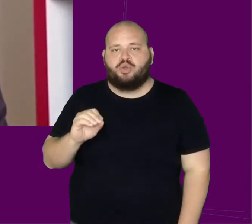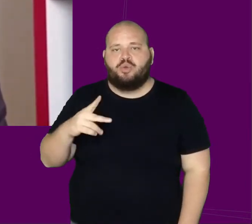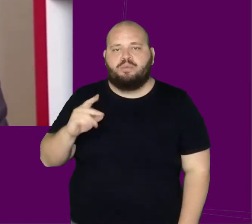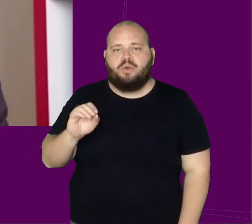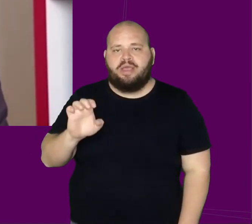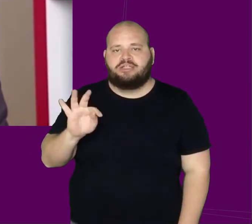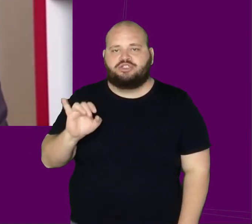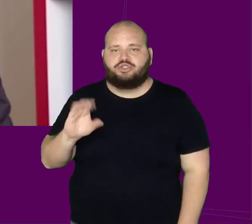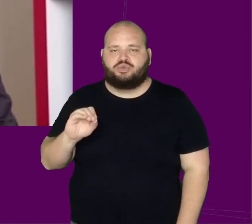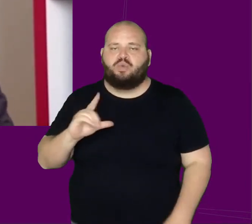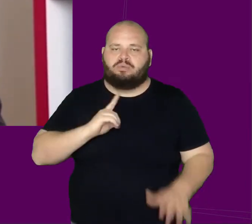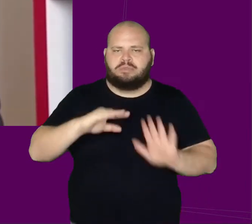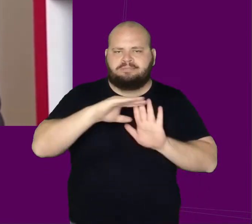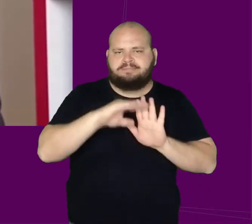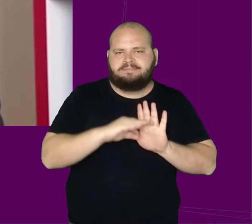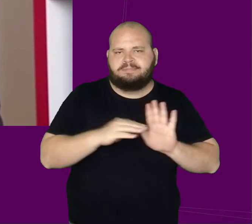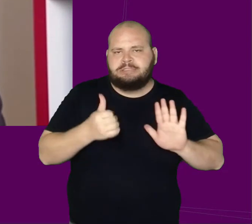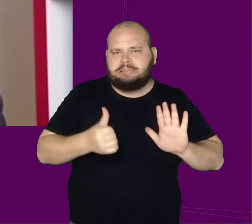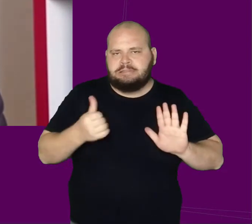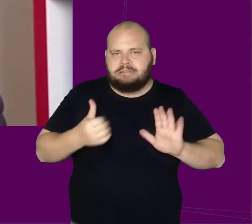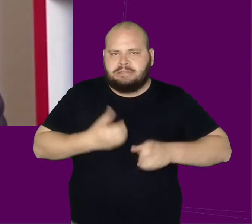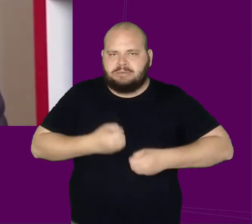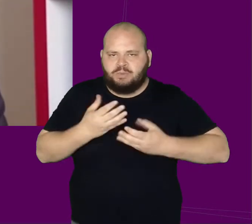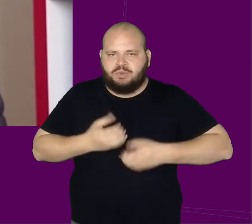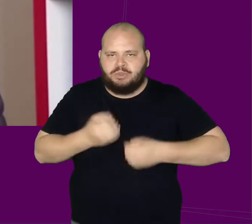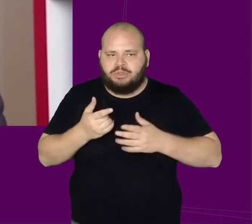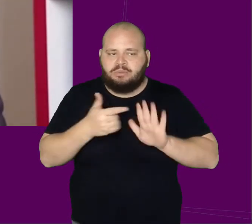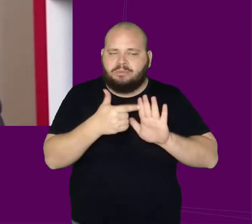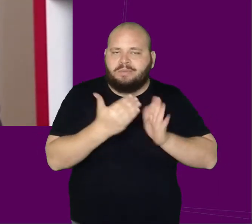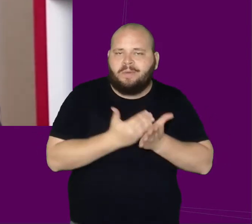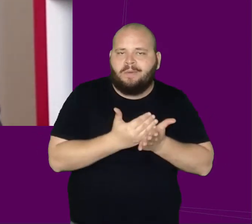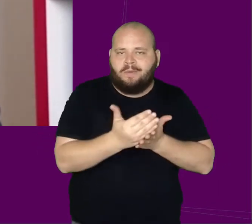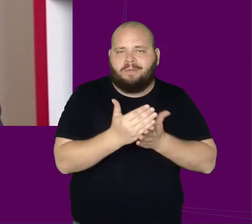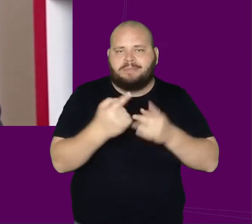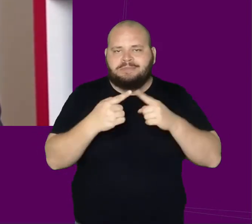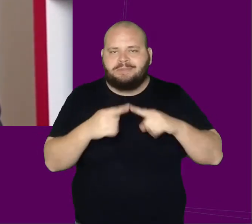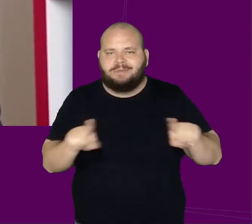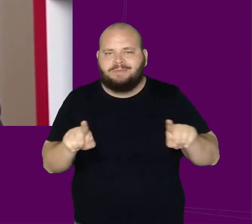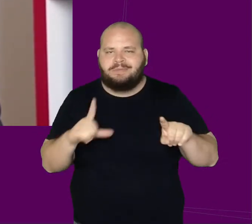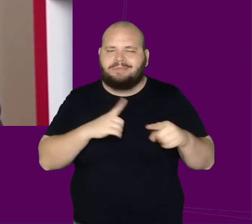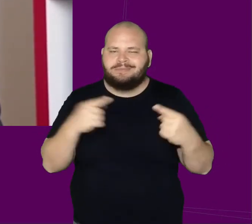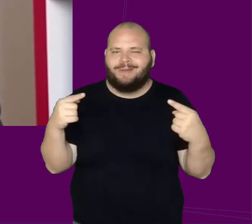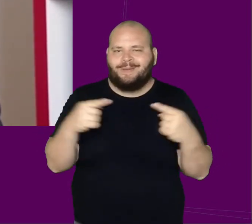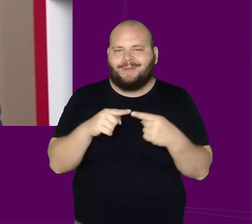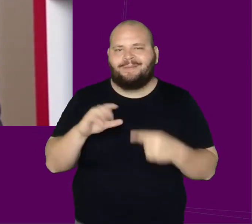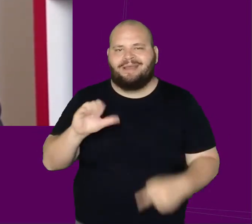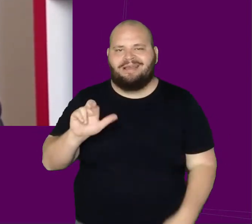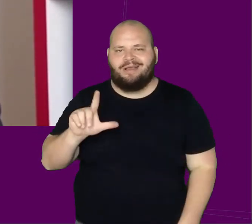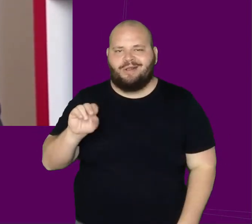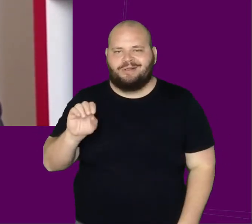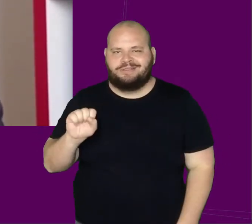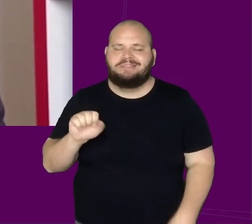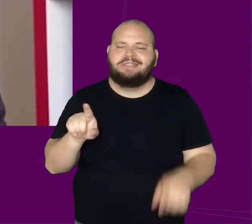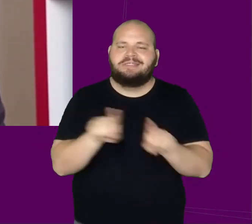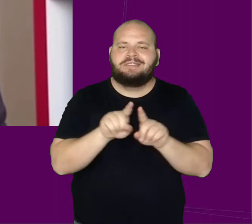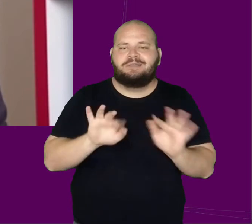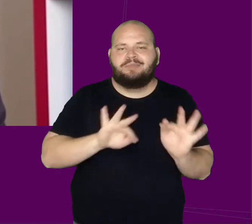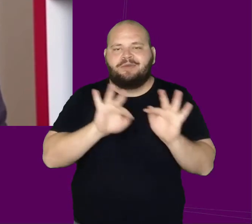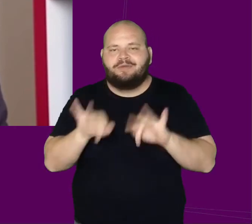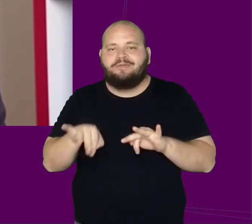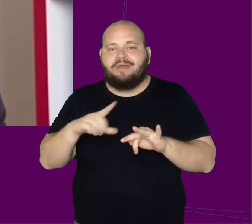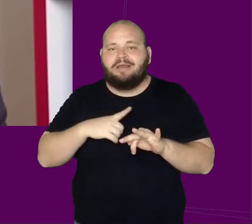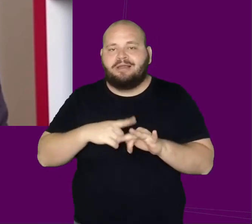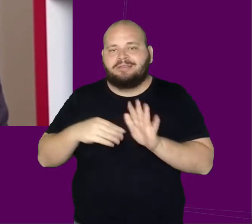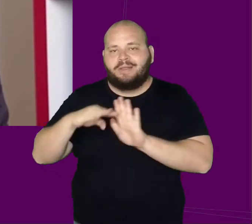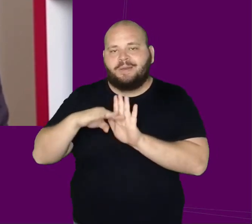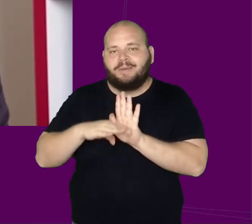com 66 poemas, abre com um poema que é baseado no poema das Sete Faces, do Carlos Drummond de Andrade, e fecha com um poema